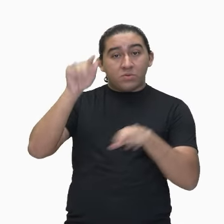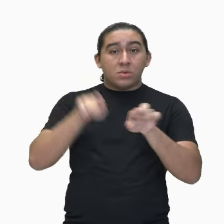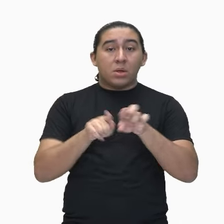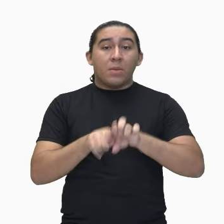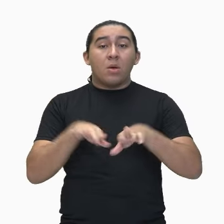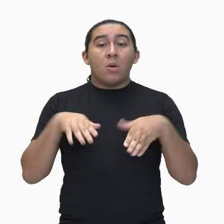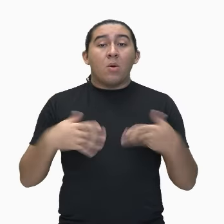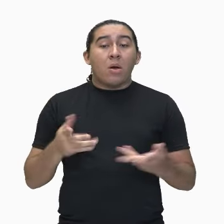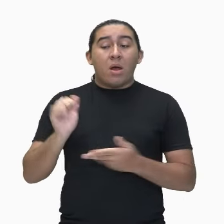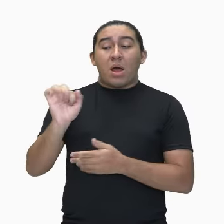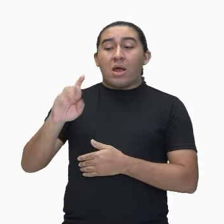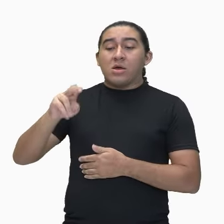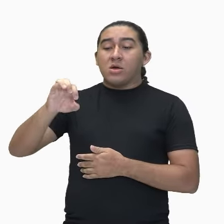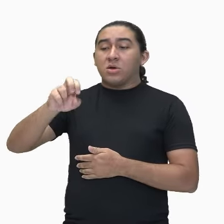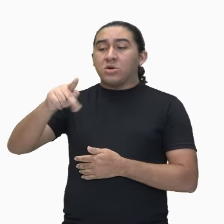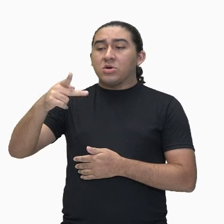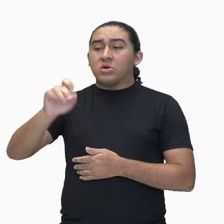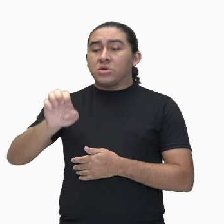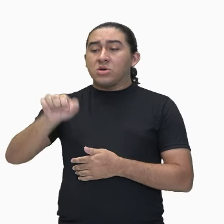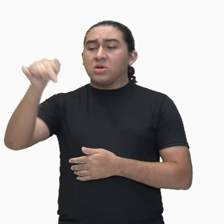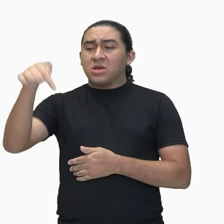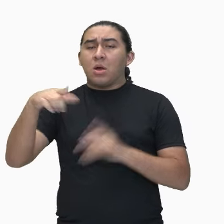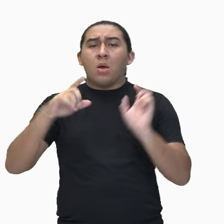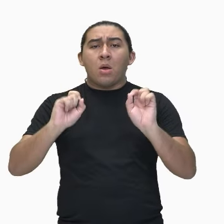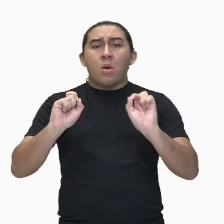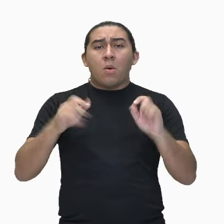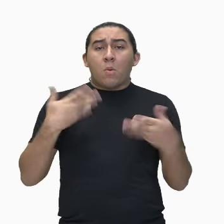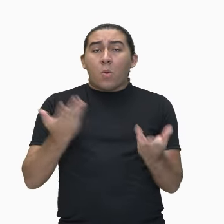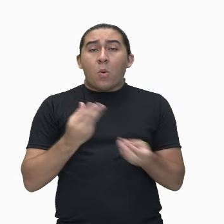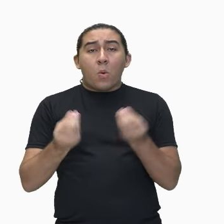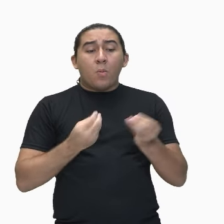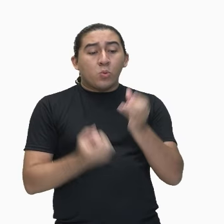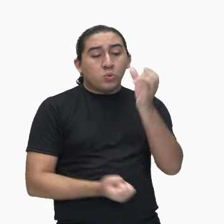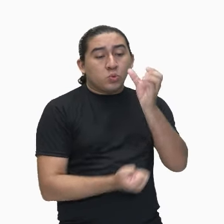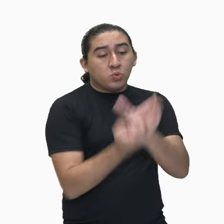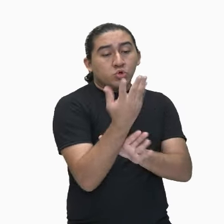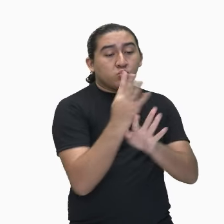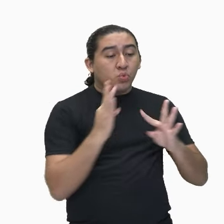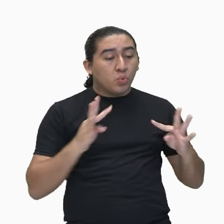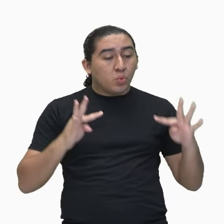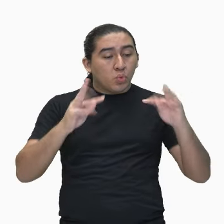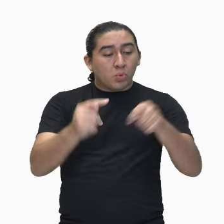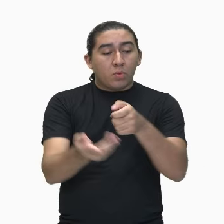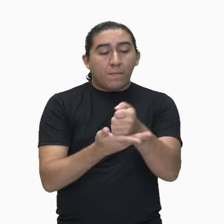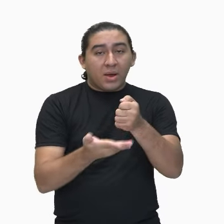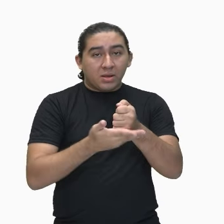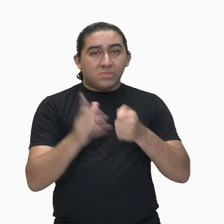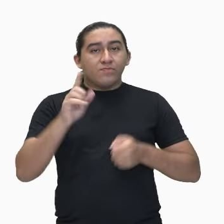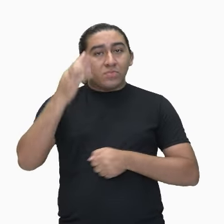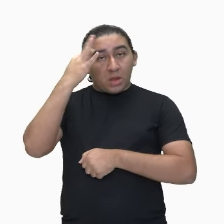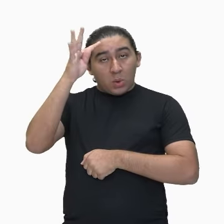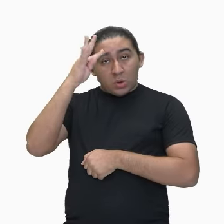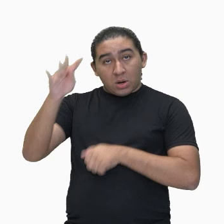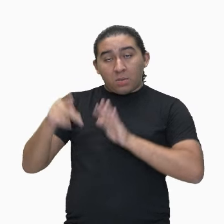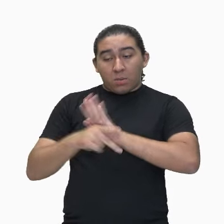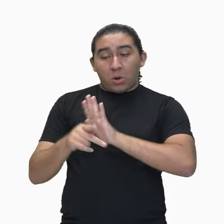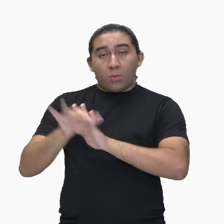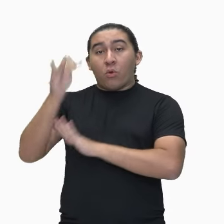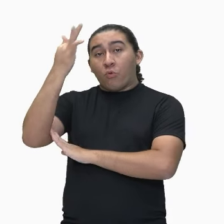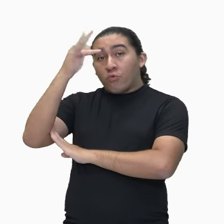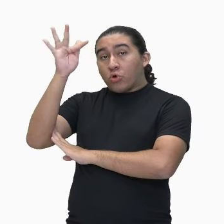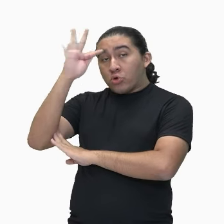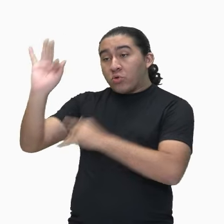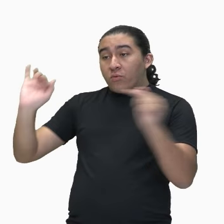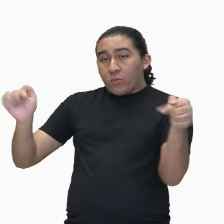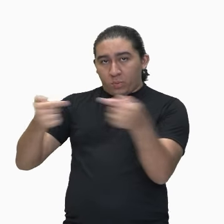a arqué. Qual é o princípio de tudo? Qual a origem de todas as coisas? Segundo esses primeiros filósofos